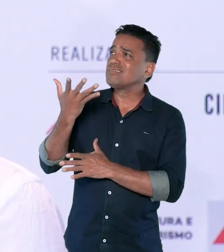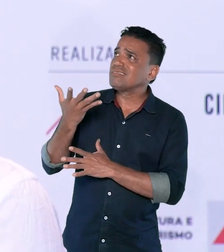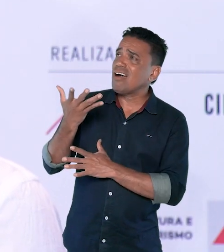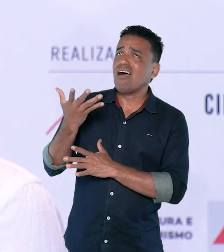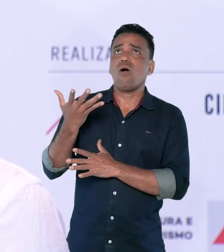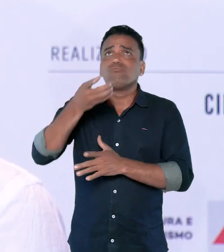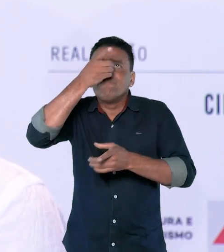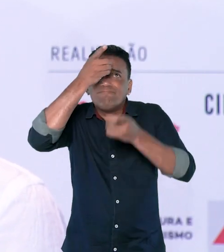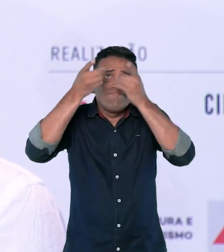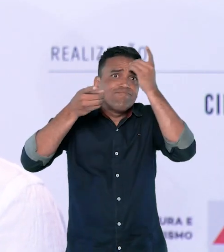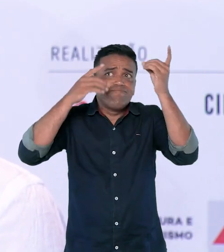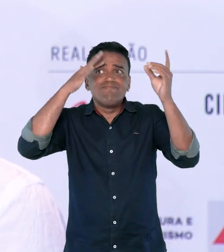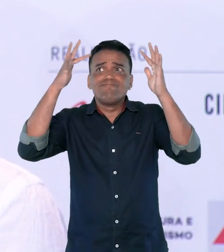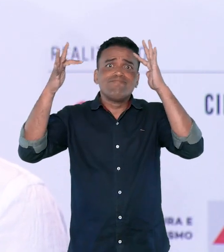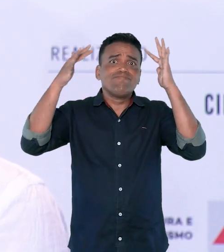vem a invenção.